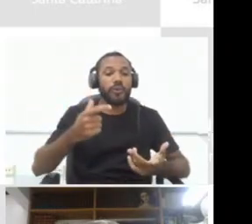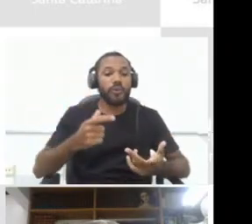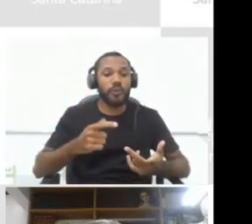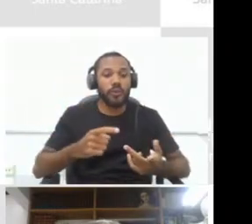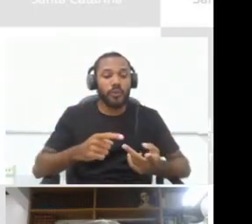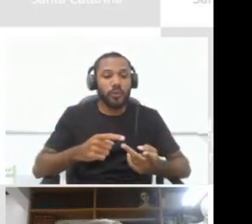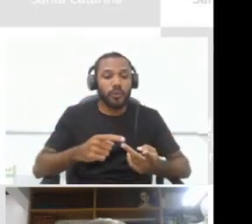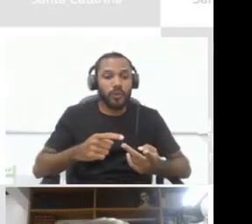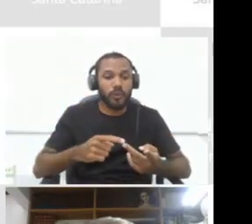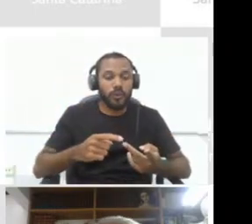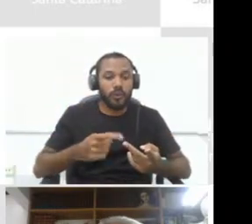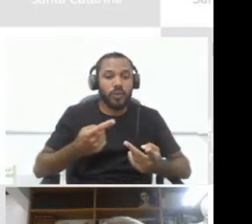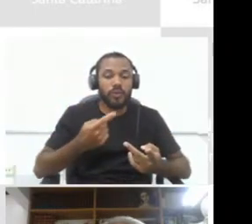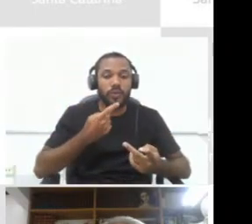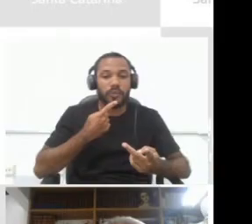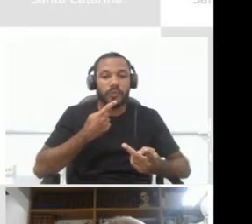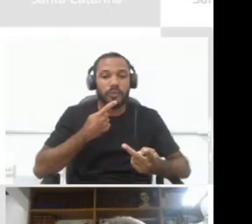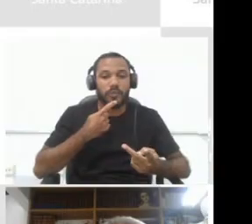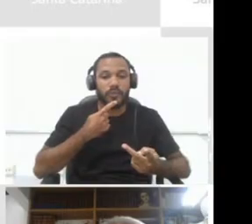As grandes